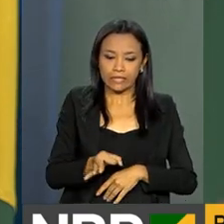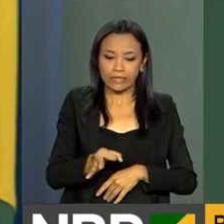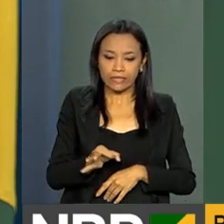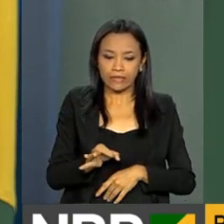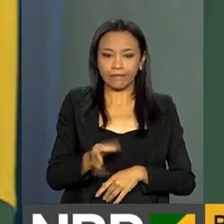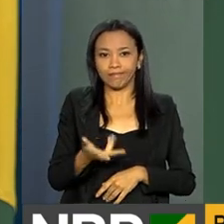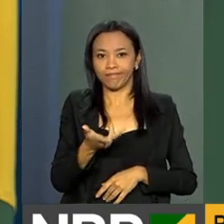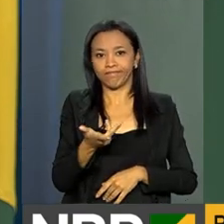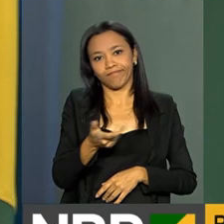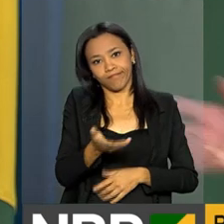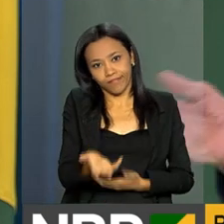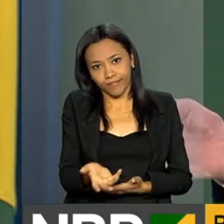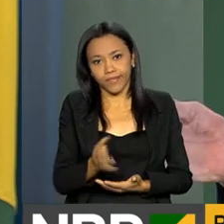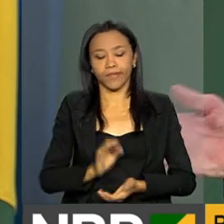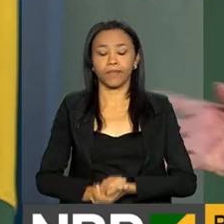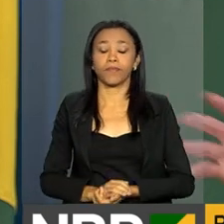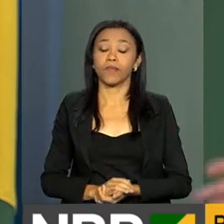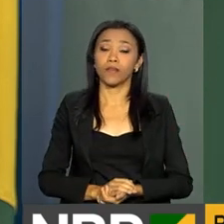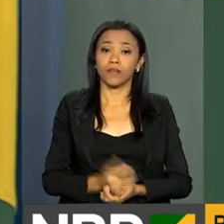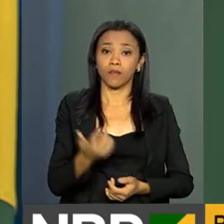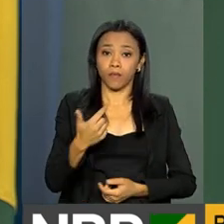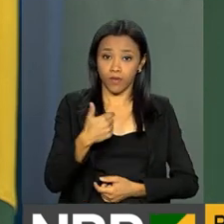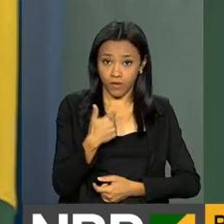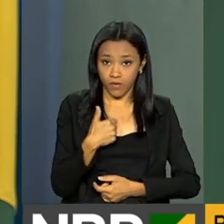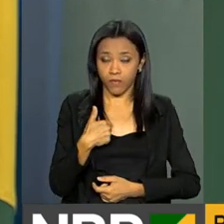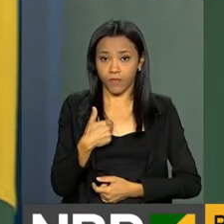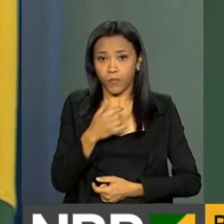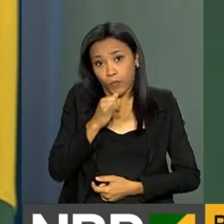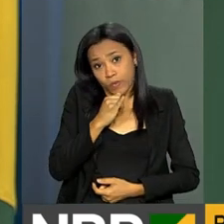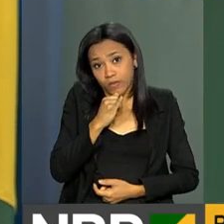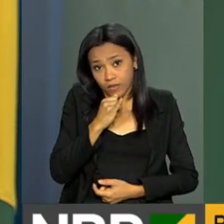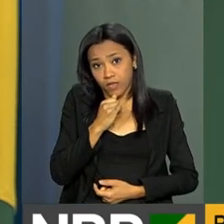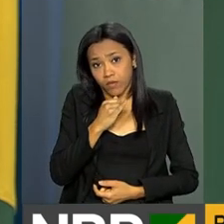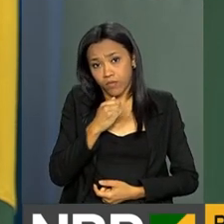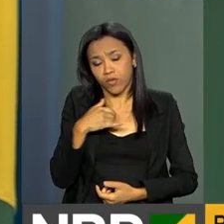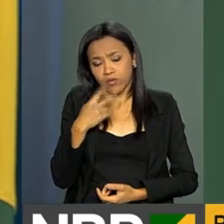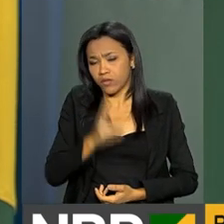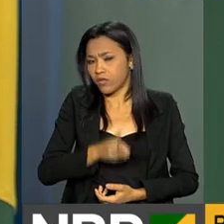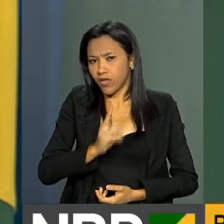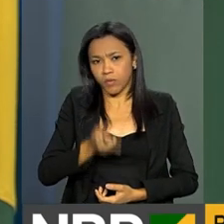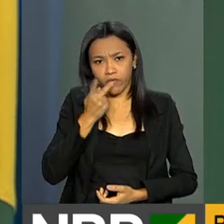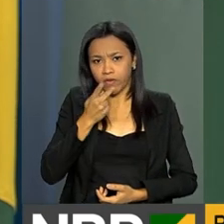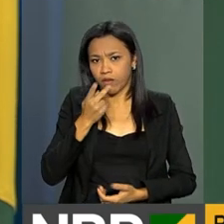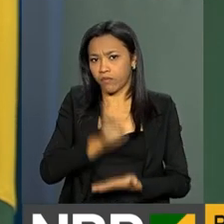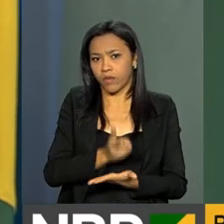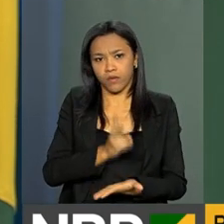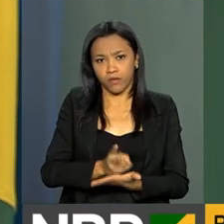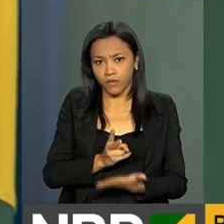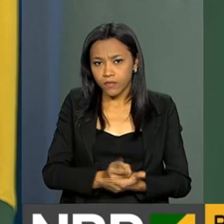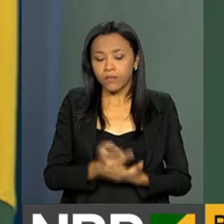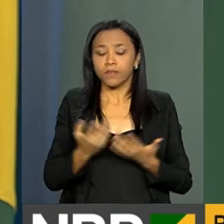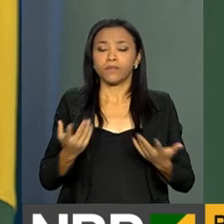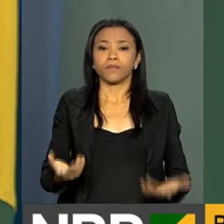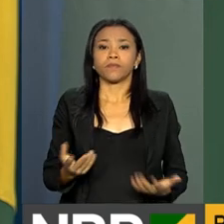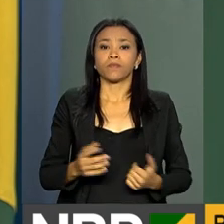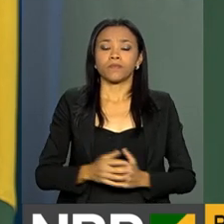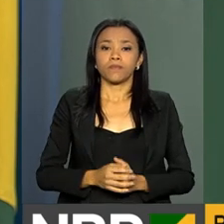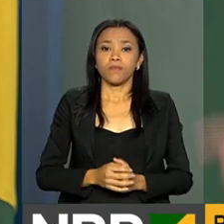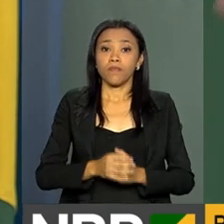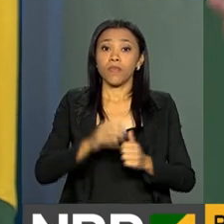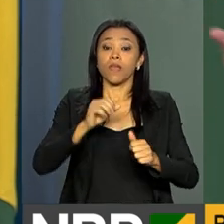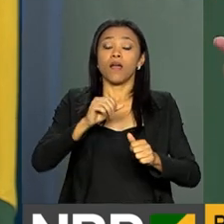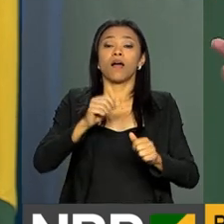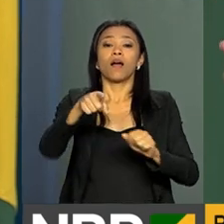que aquela reforma trouxe. Eu dou como exemplo, tenho repetidamente dito, a reforma do